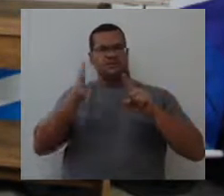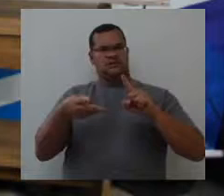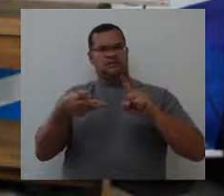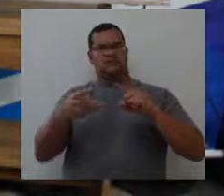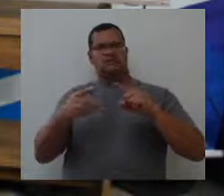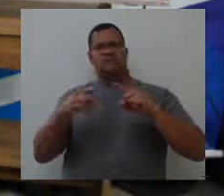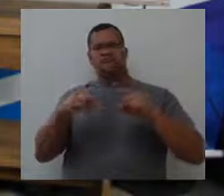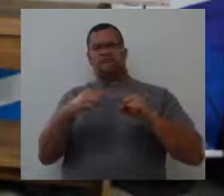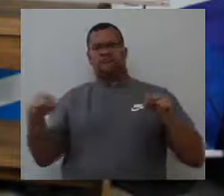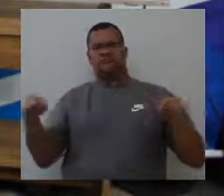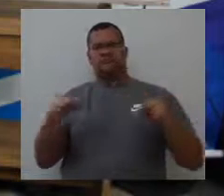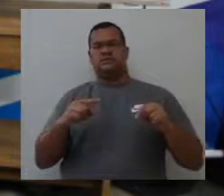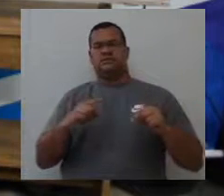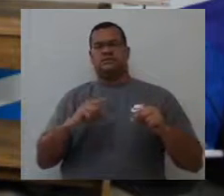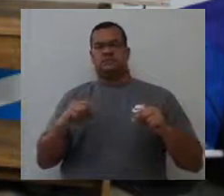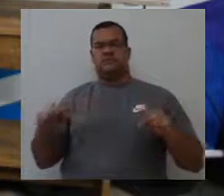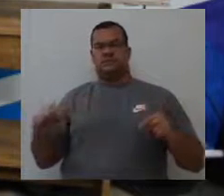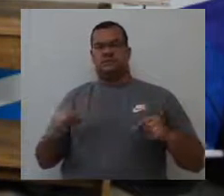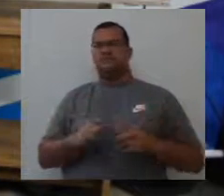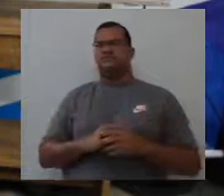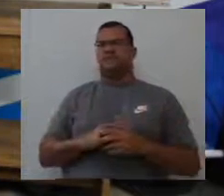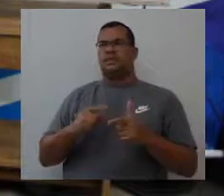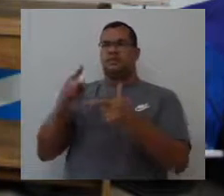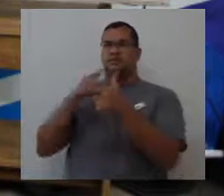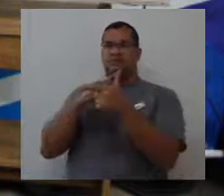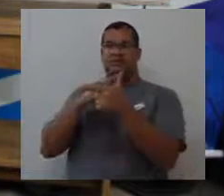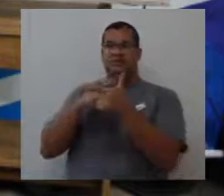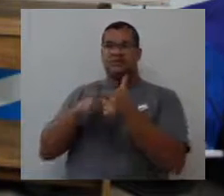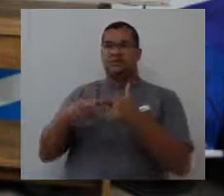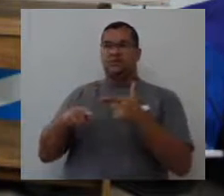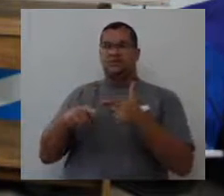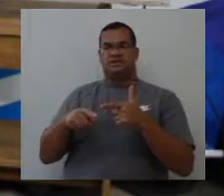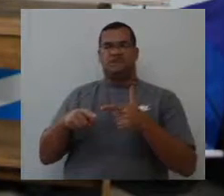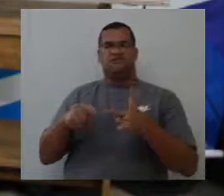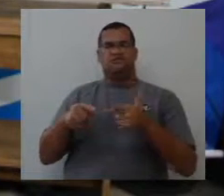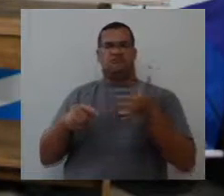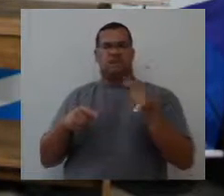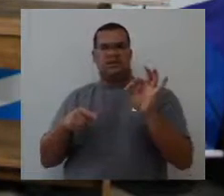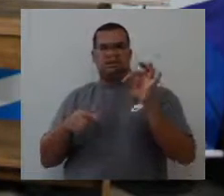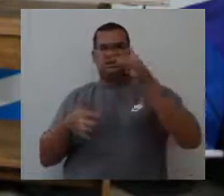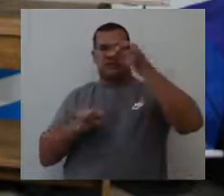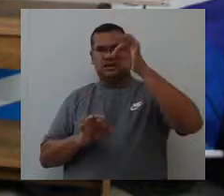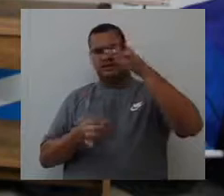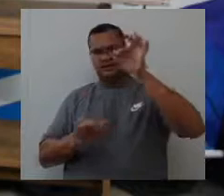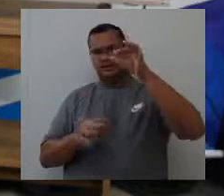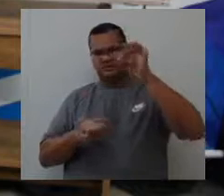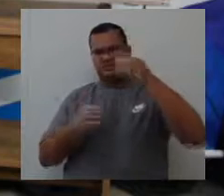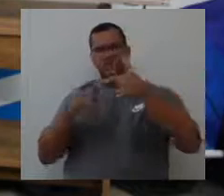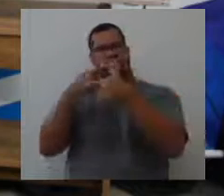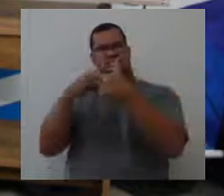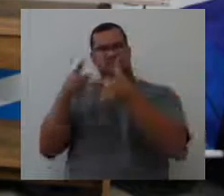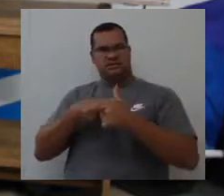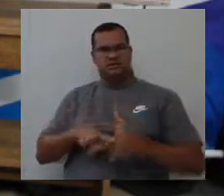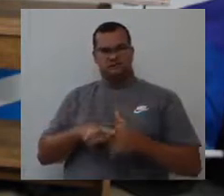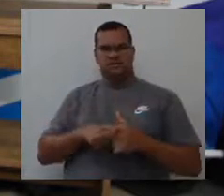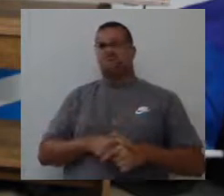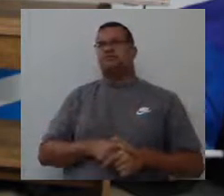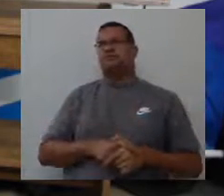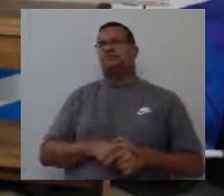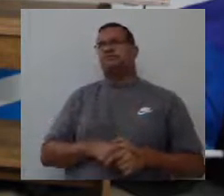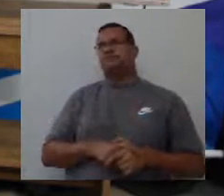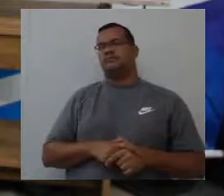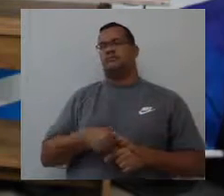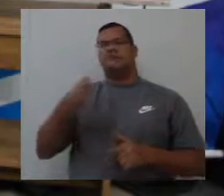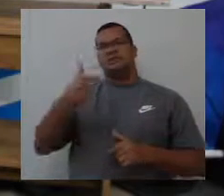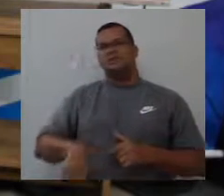Observe que eu posso simplesmente dividir por 10 em cima e embaixo, numerador e denominador, e simplificar o meu resultado. Assim eu posso fazer isso